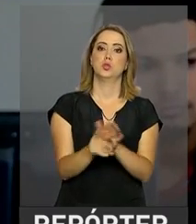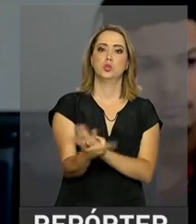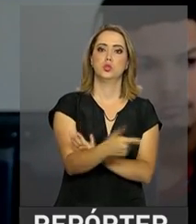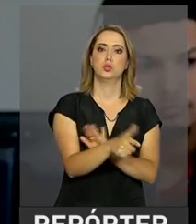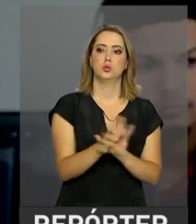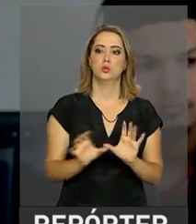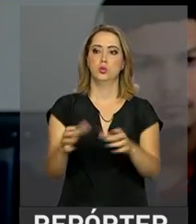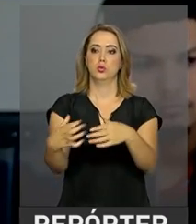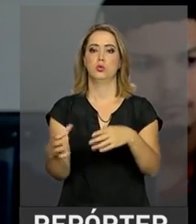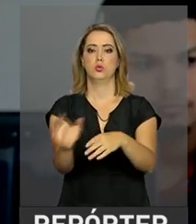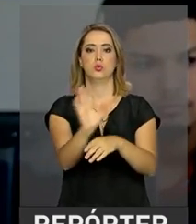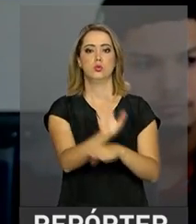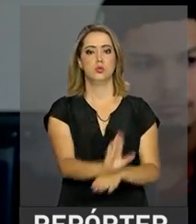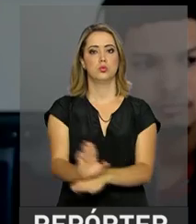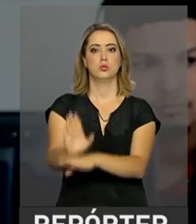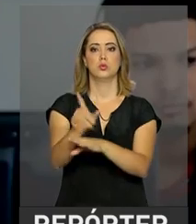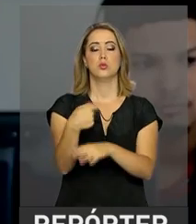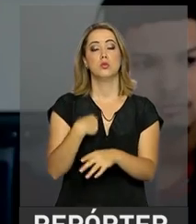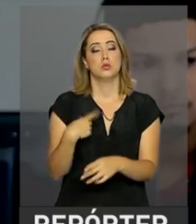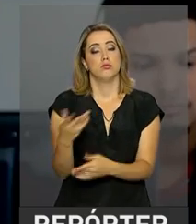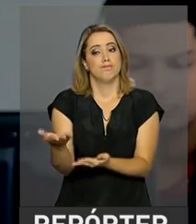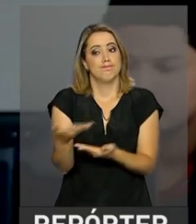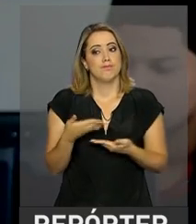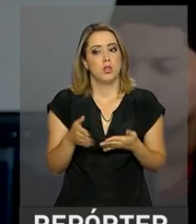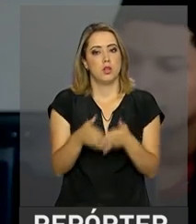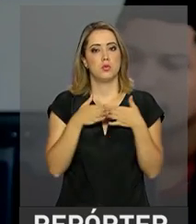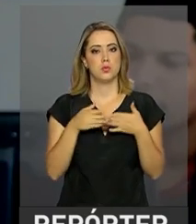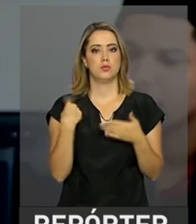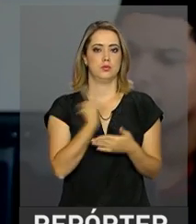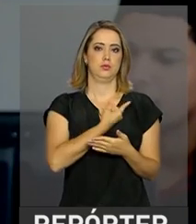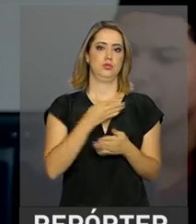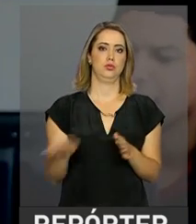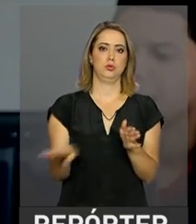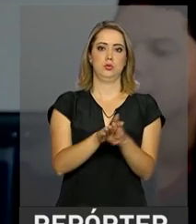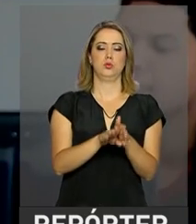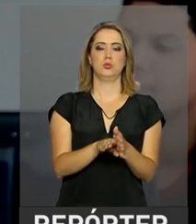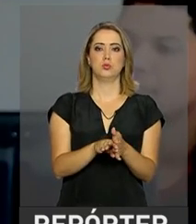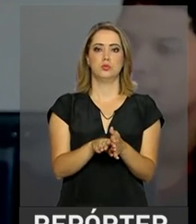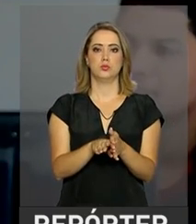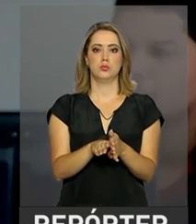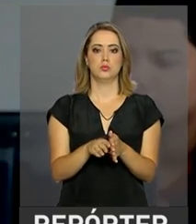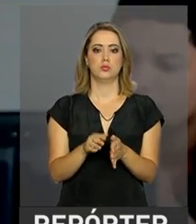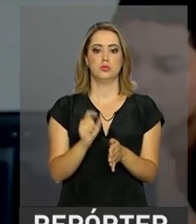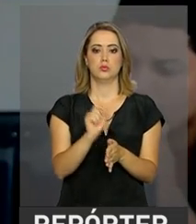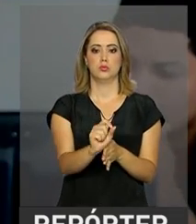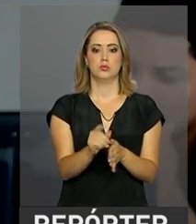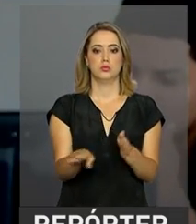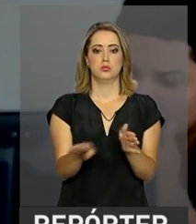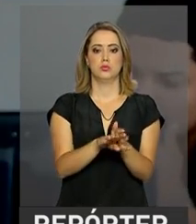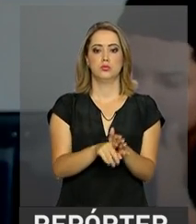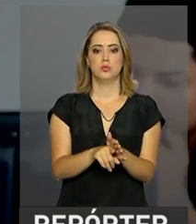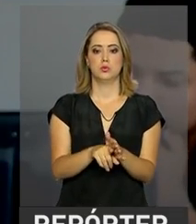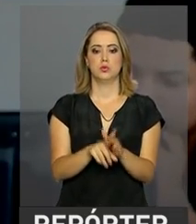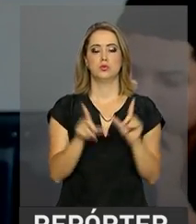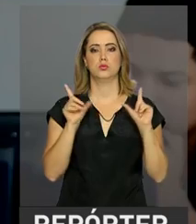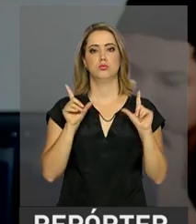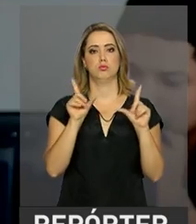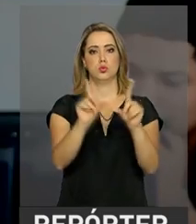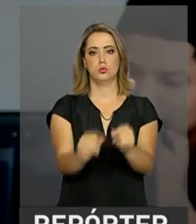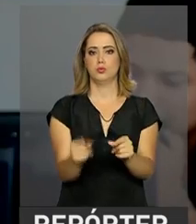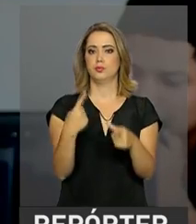iptc que fazem a nossa a solicitação pra nossa deslocação deslocamento digamos né